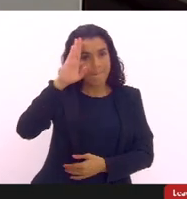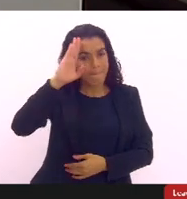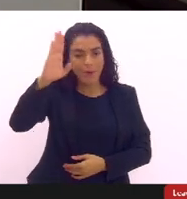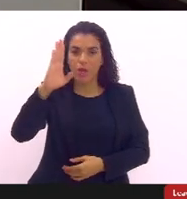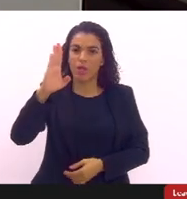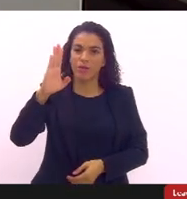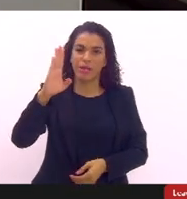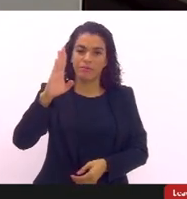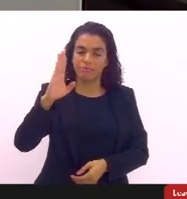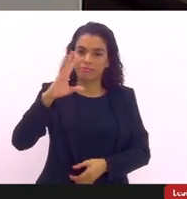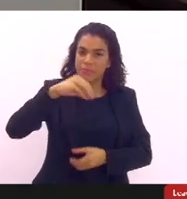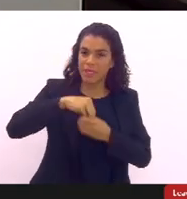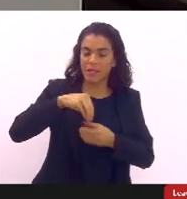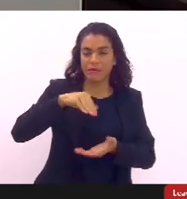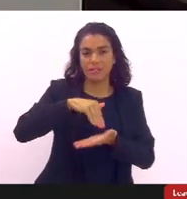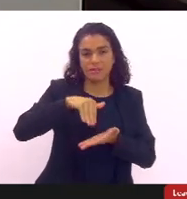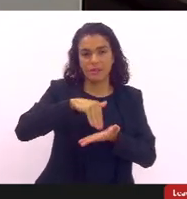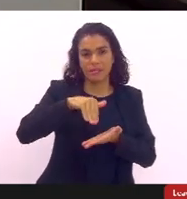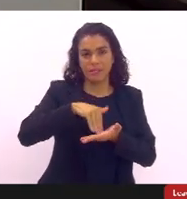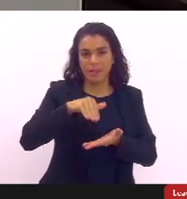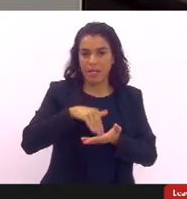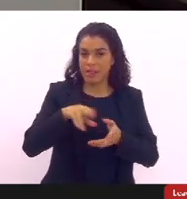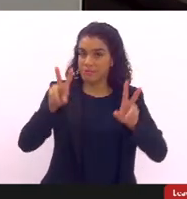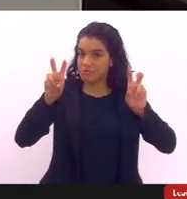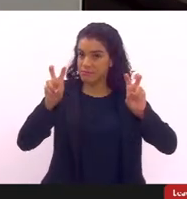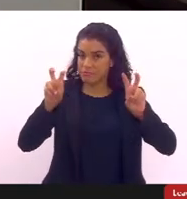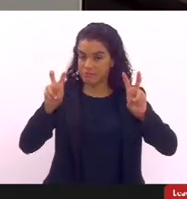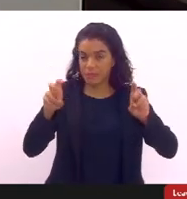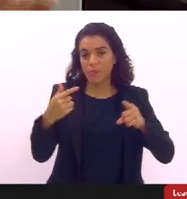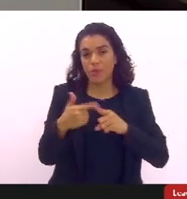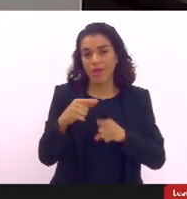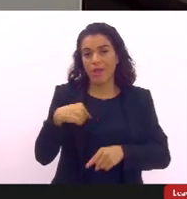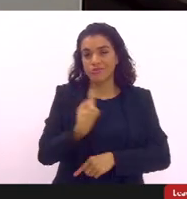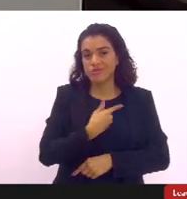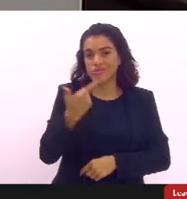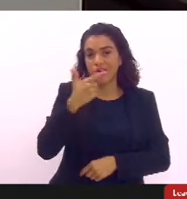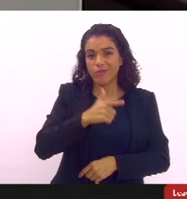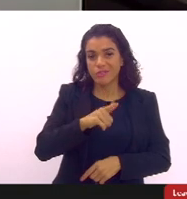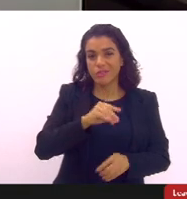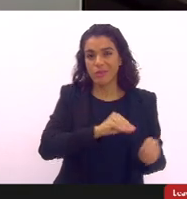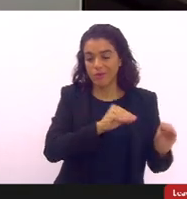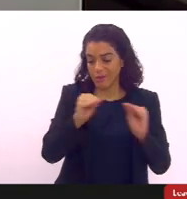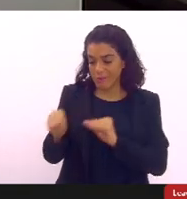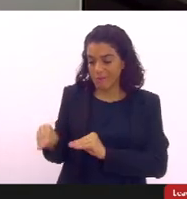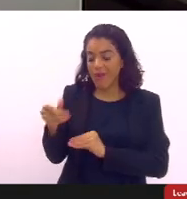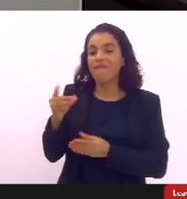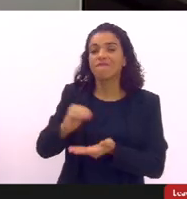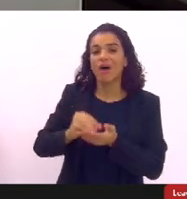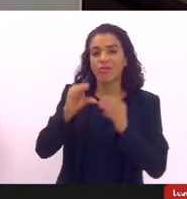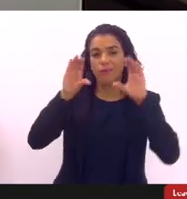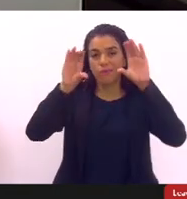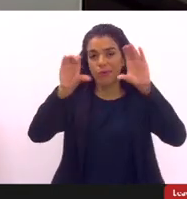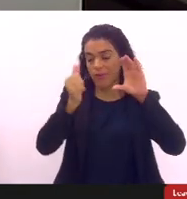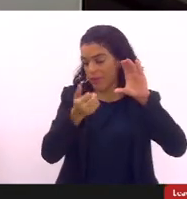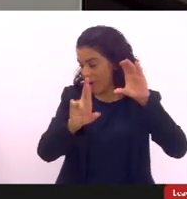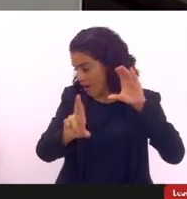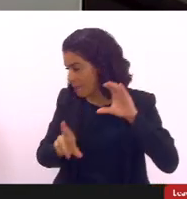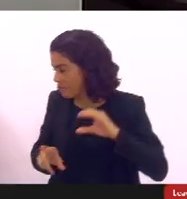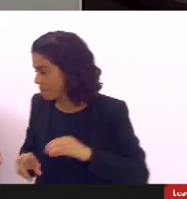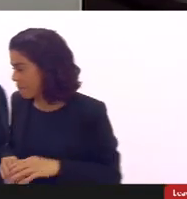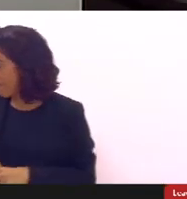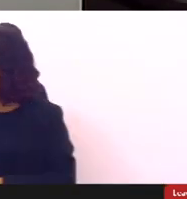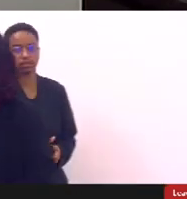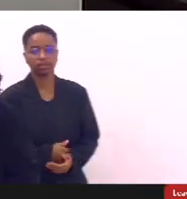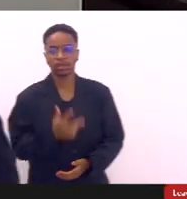né? Dentro da secretaria nesse tema, porque a gente já conseguiu transferir, mas está faltando ar-condicionado, não me parece ser nada tão